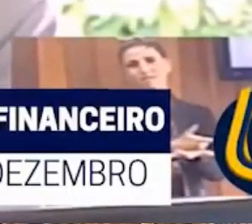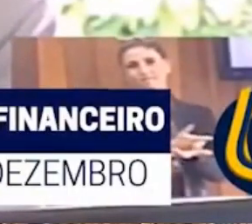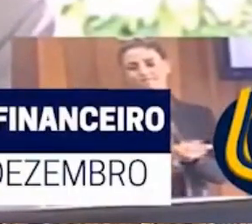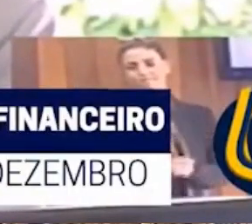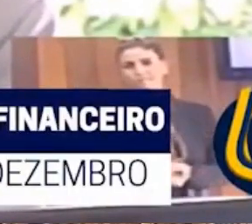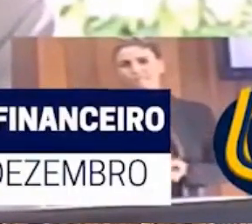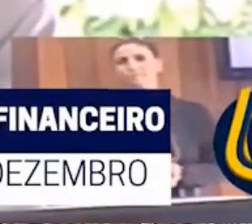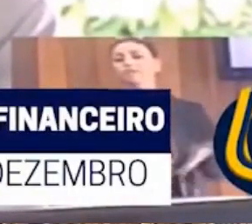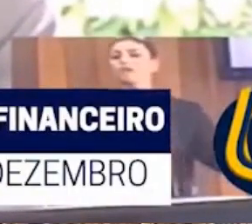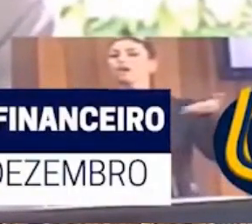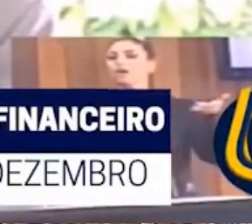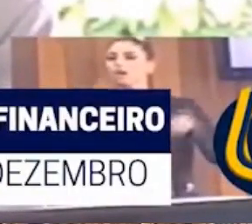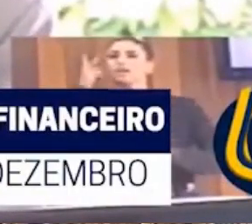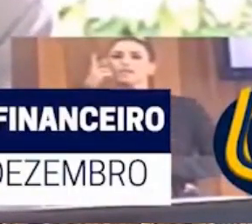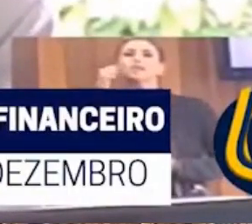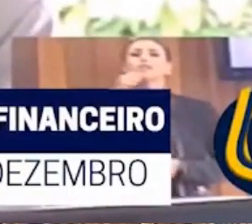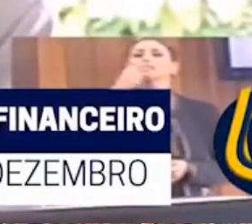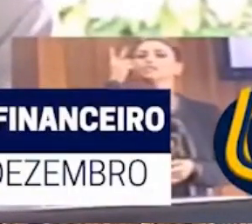vereadores e senhoras vereadores,